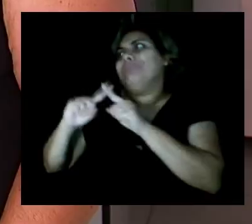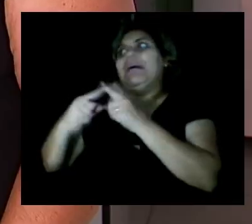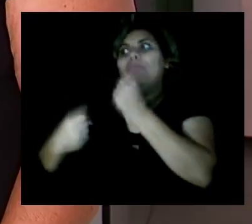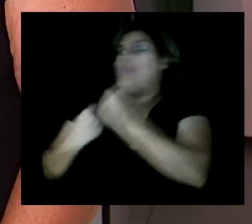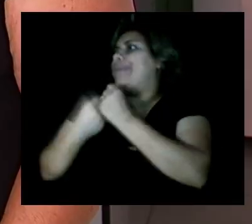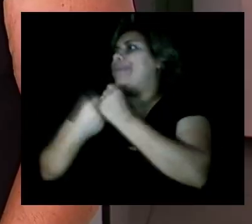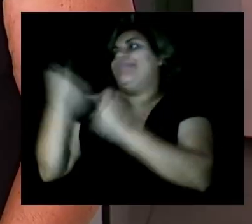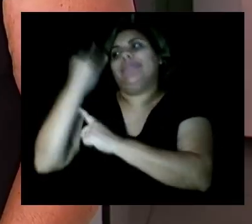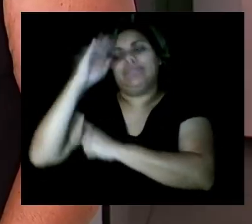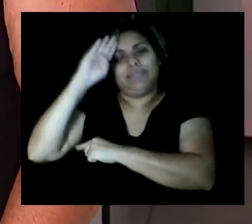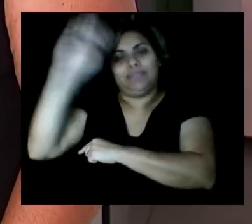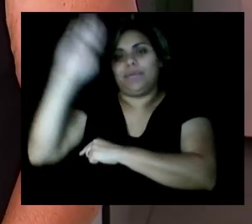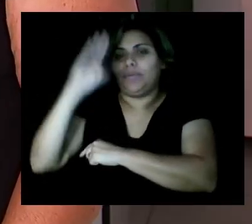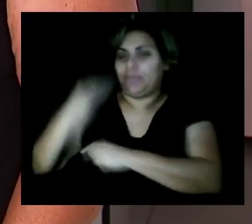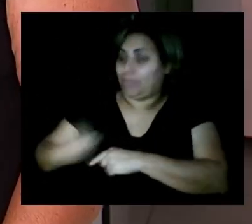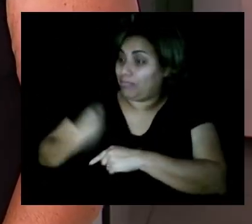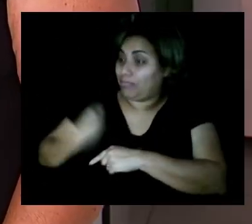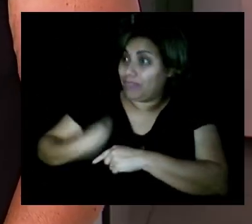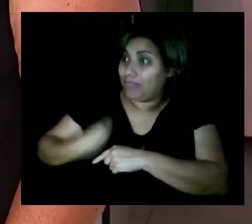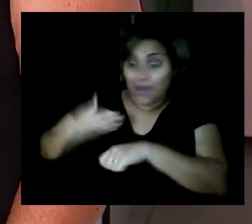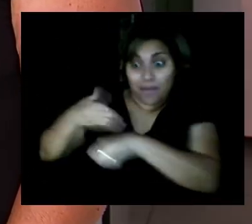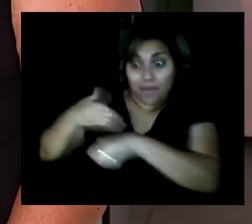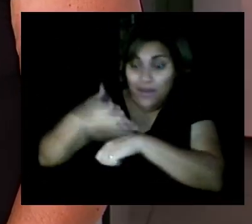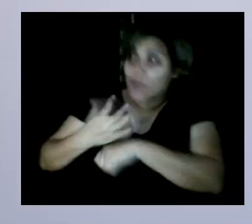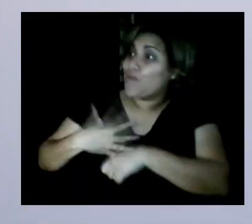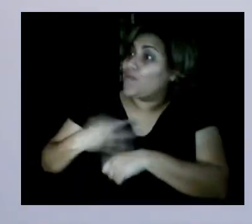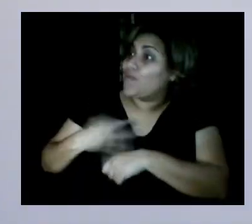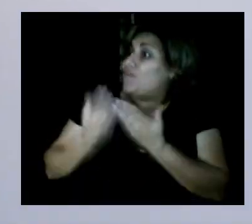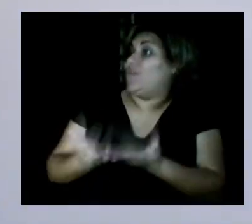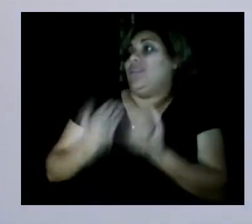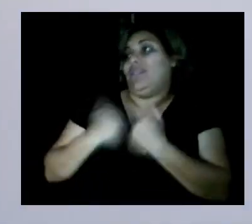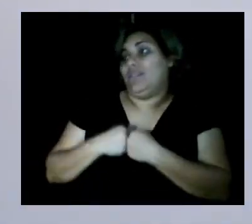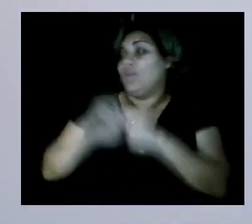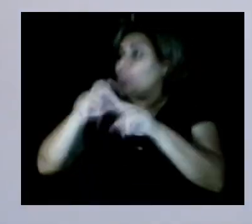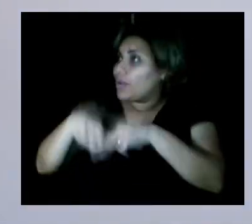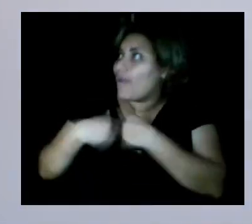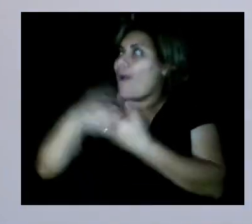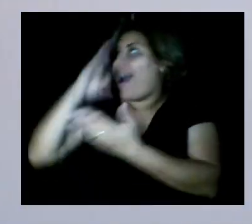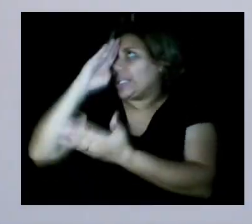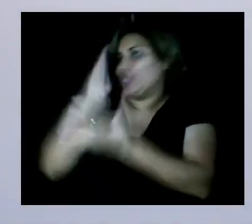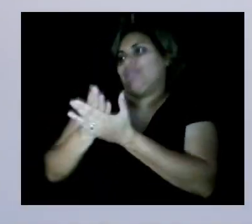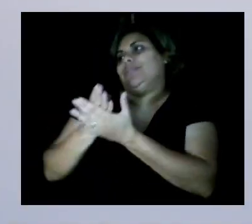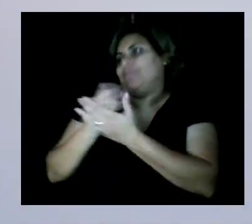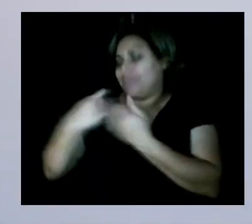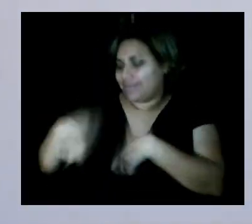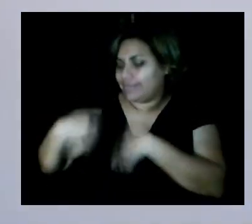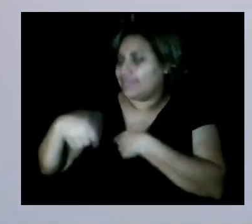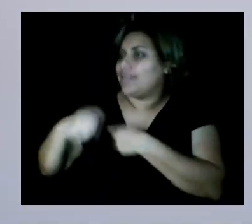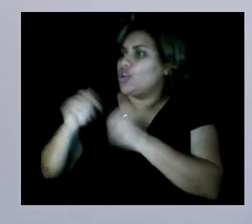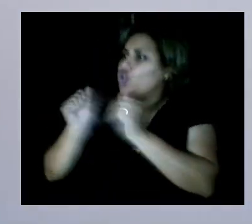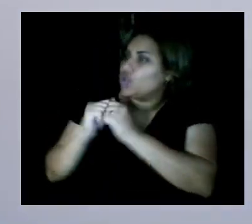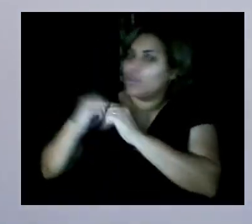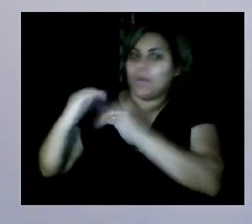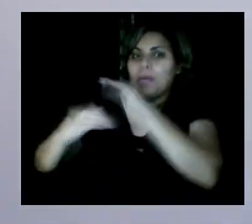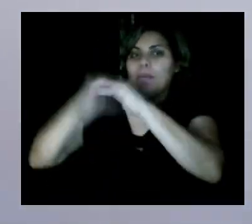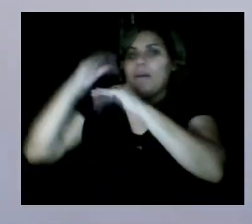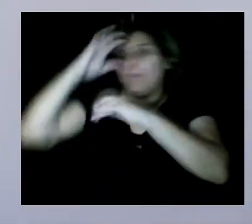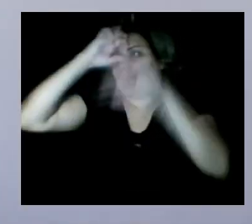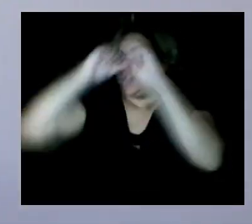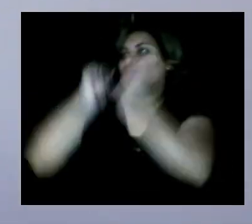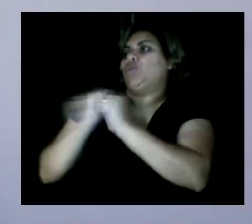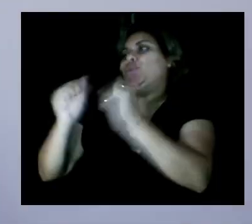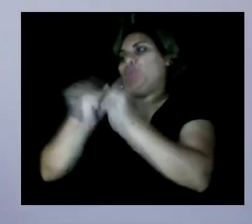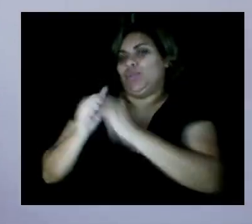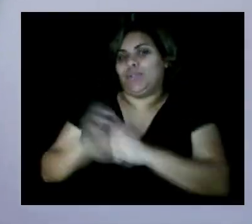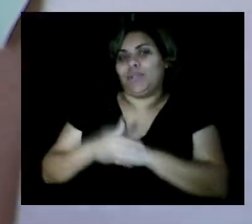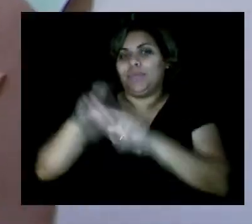da vida do filho. Eu acredito que, assim, tem que crescer junto, tem que aprender junto, né? Mas é difícil.